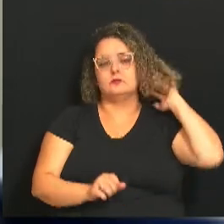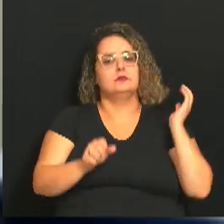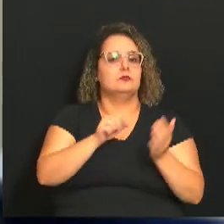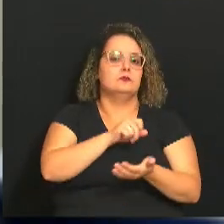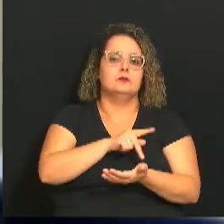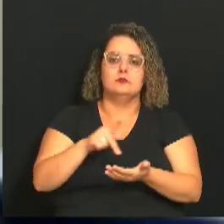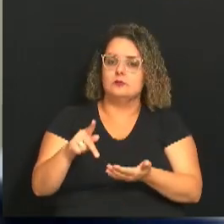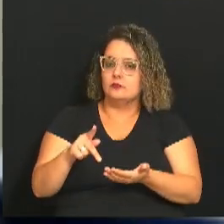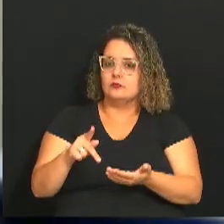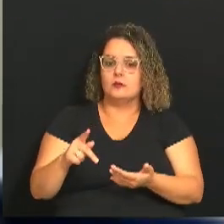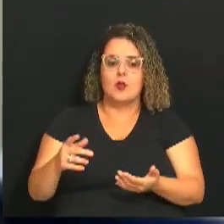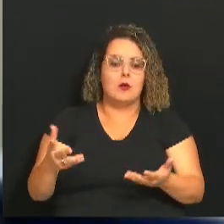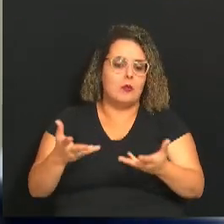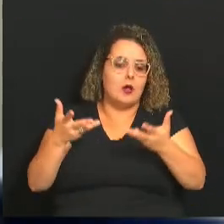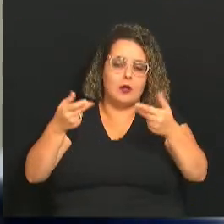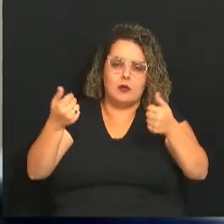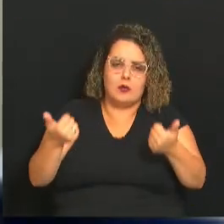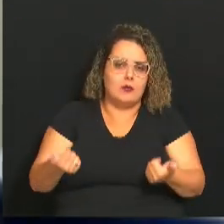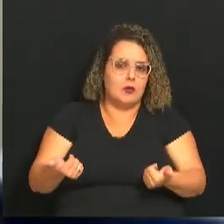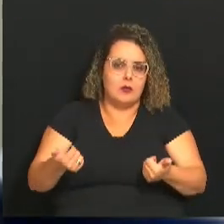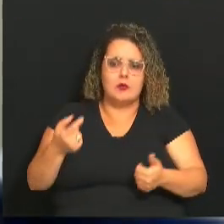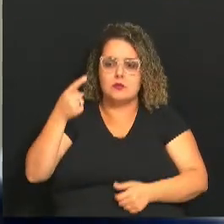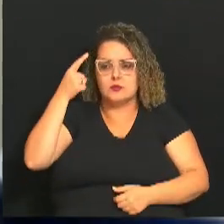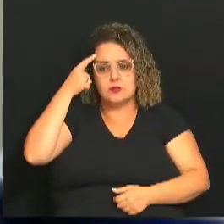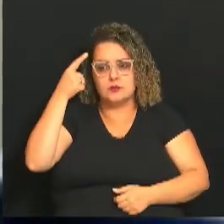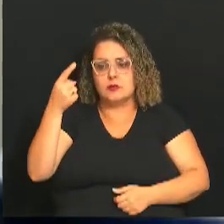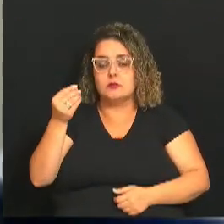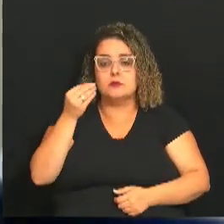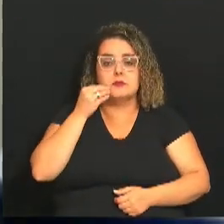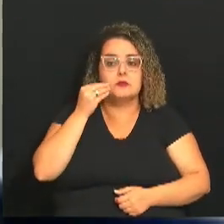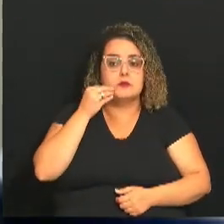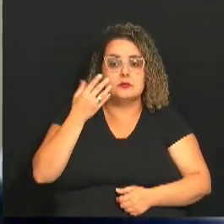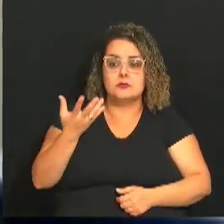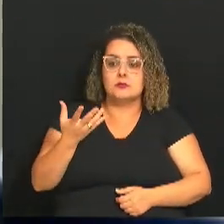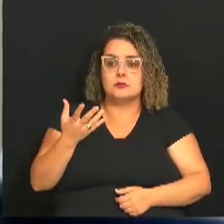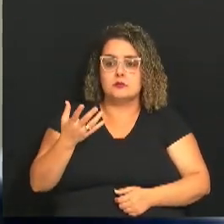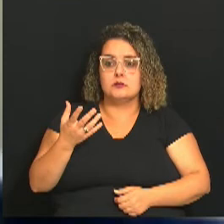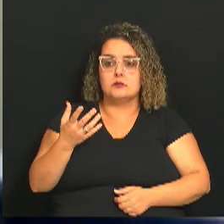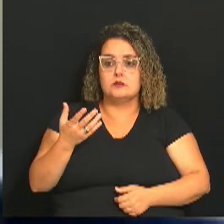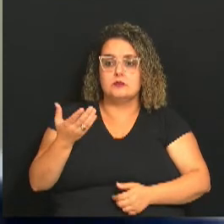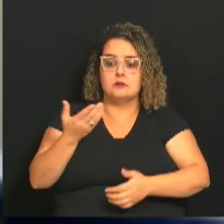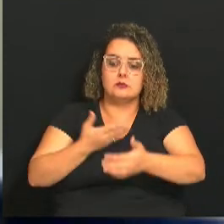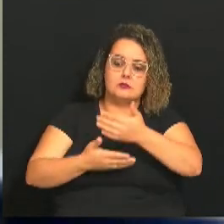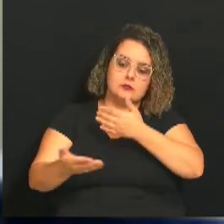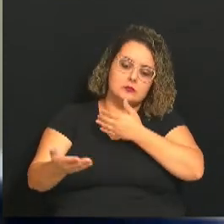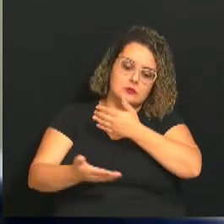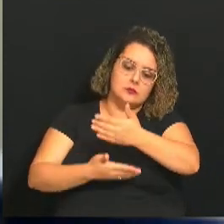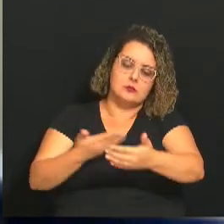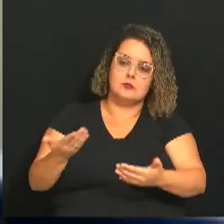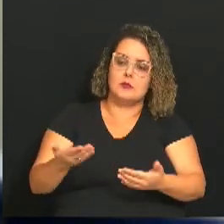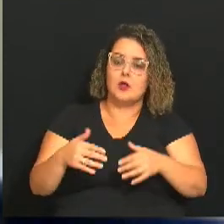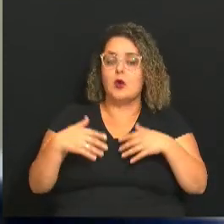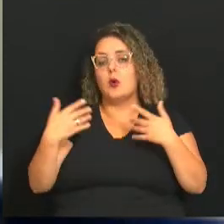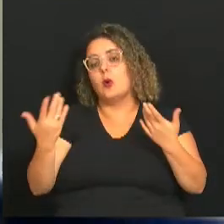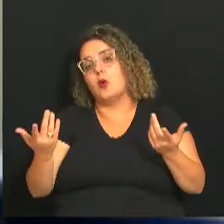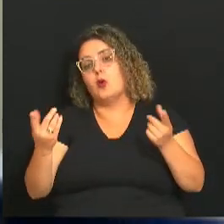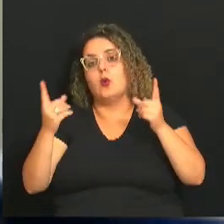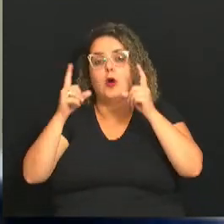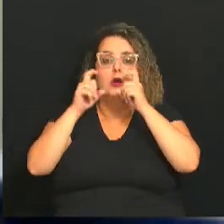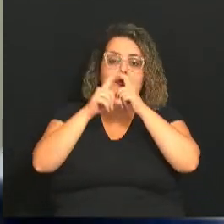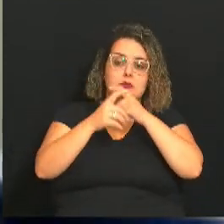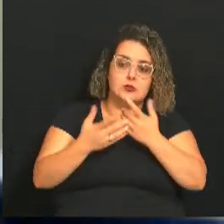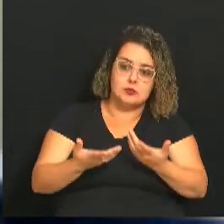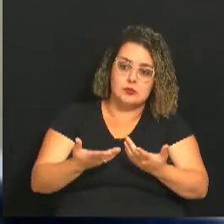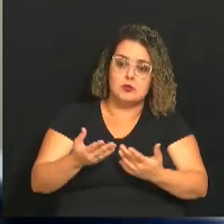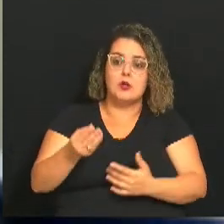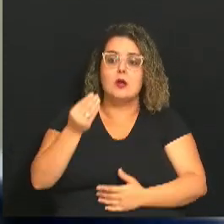Eu acho que seria bacana tentar um link aí, eu não sei qual a complexidade disso daí, para